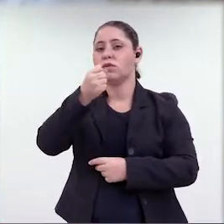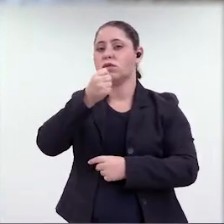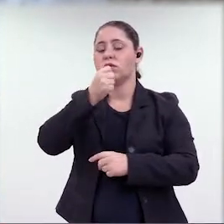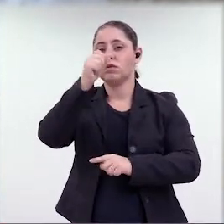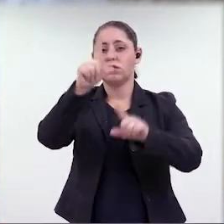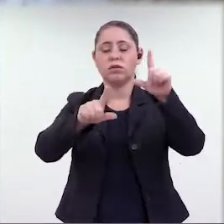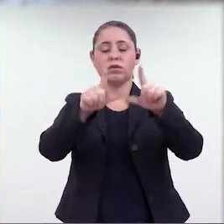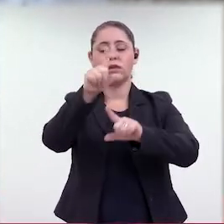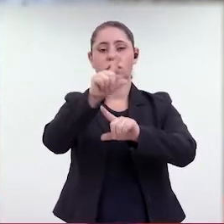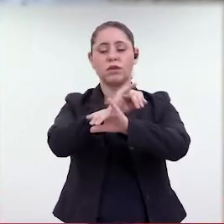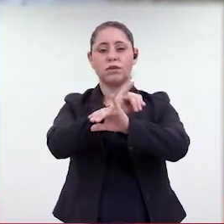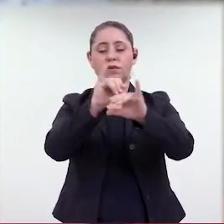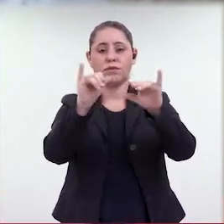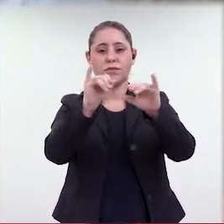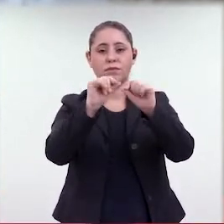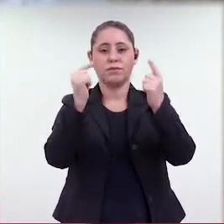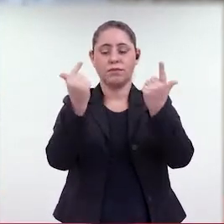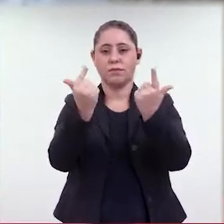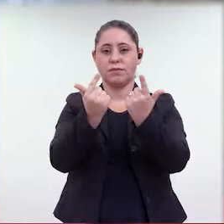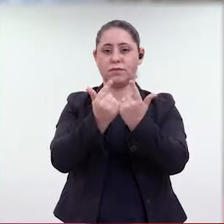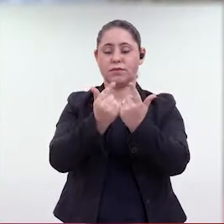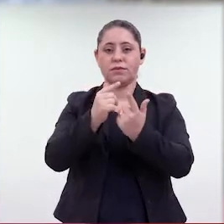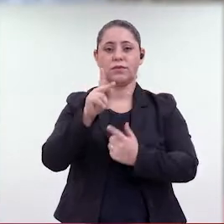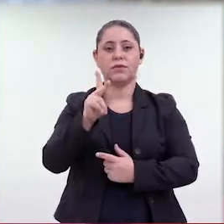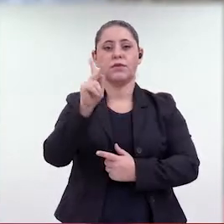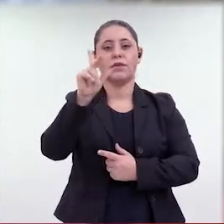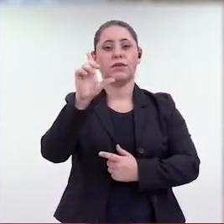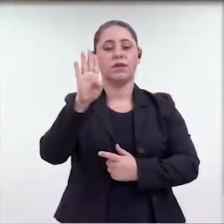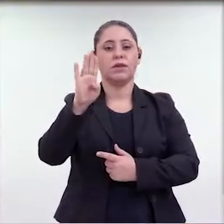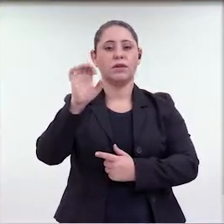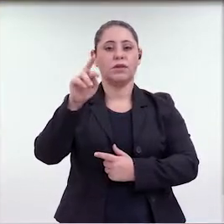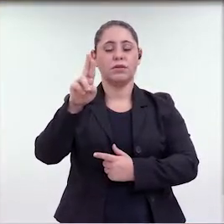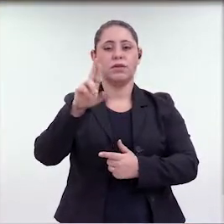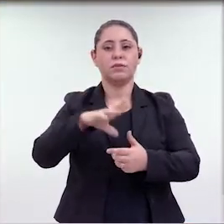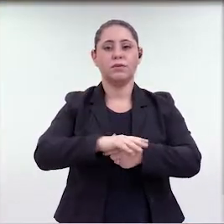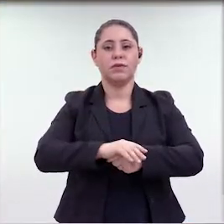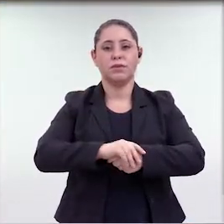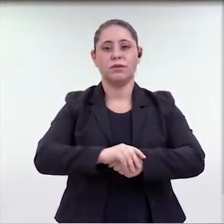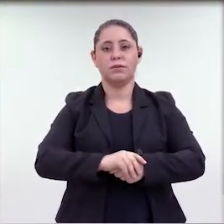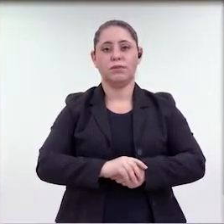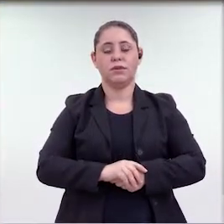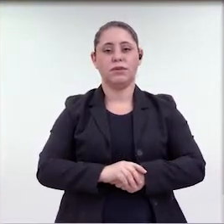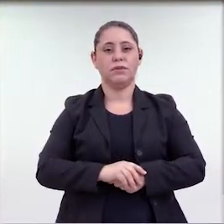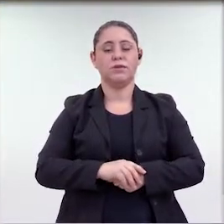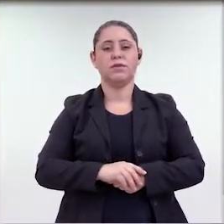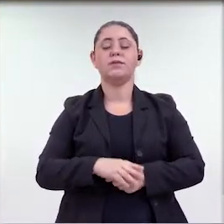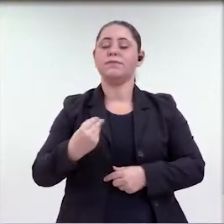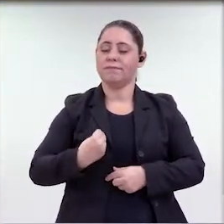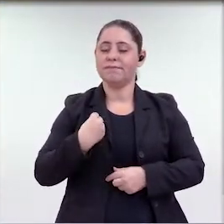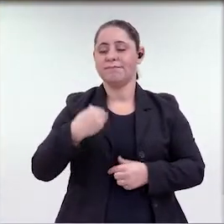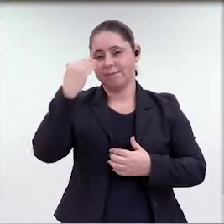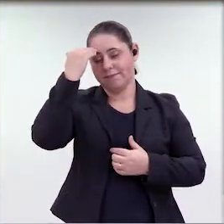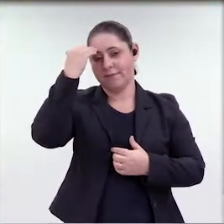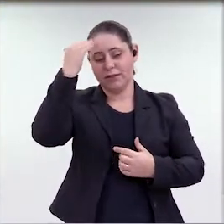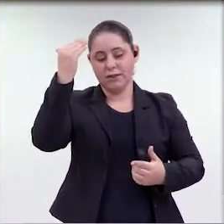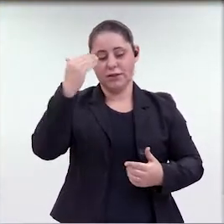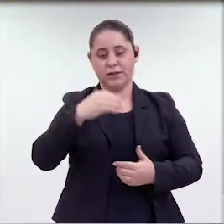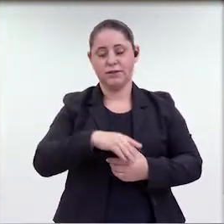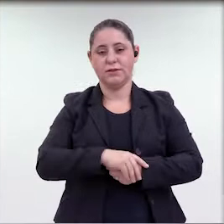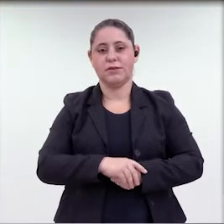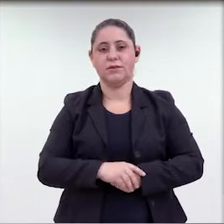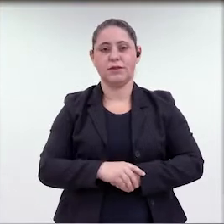jornalista da TV Assembleia, o Kleber Claios. Seja muito bem-vindo, Kleber. Obrigada aí pela sua